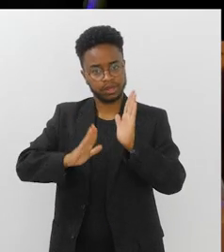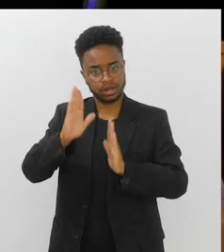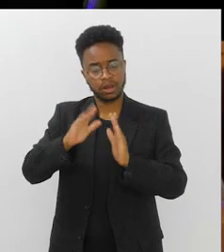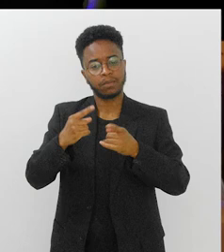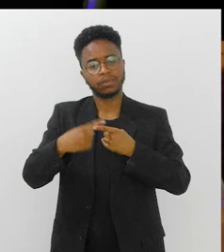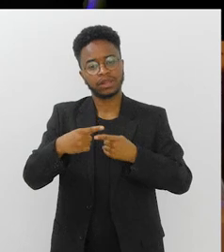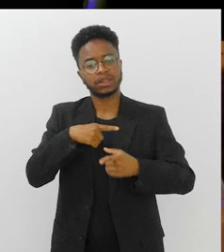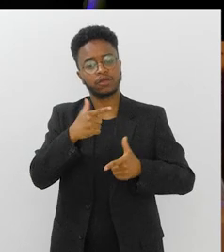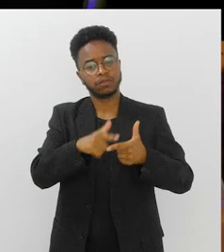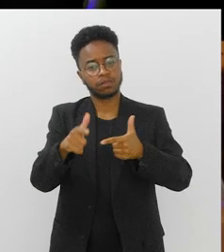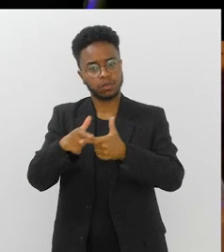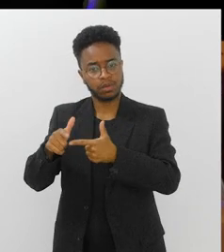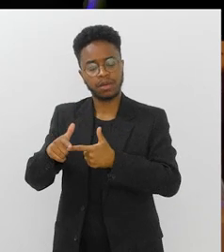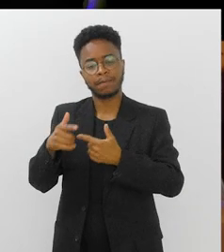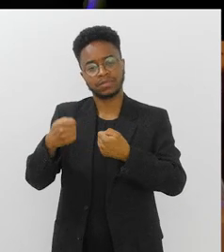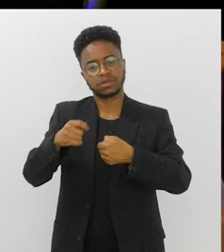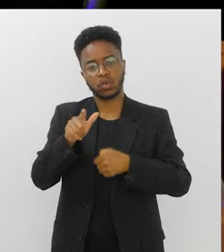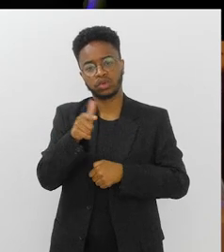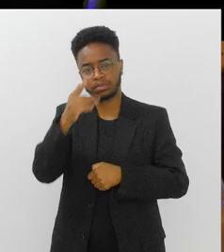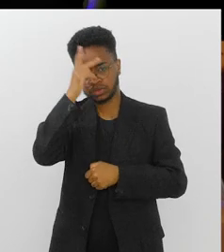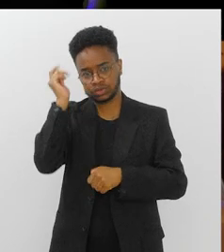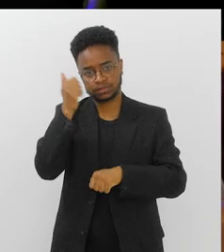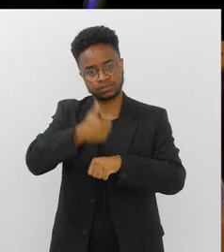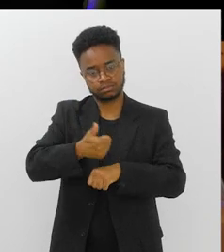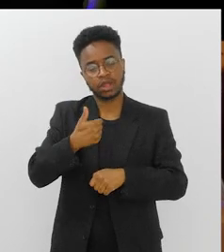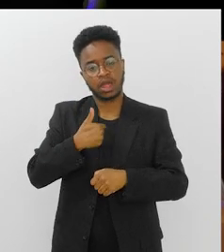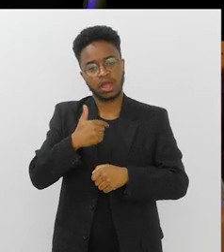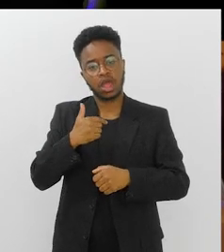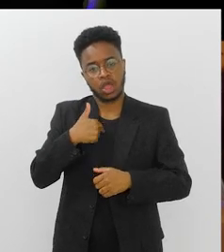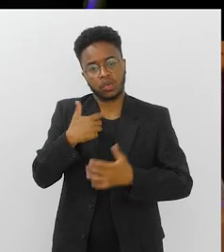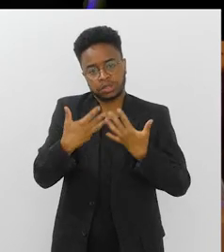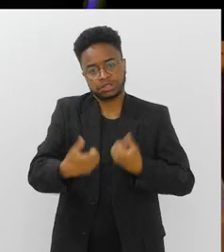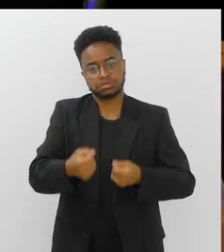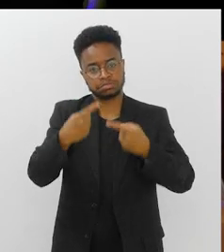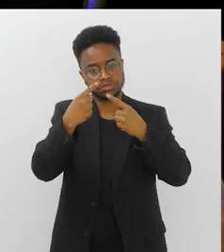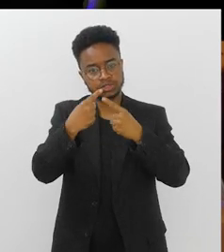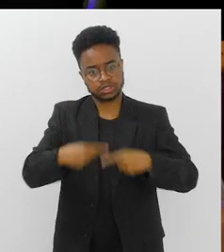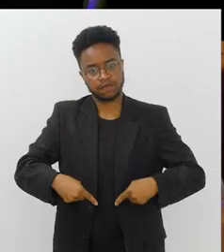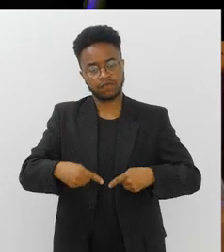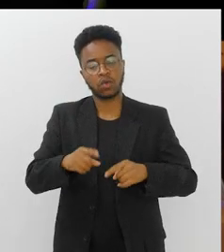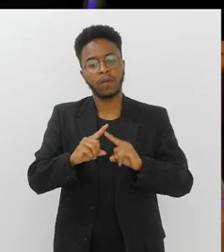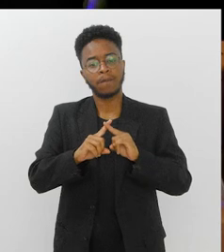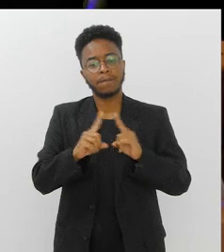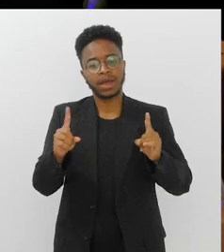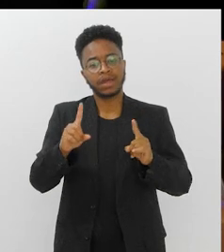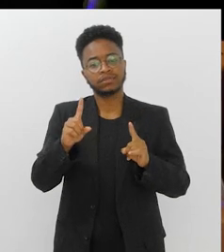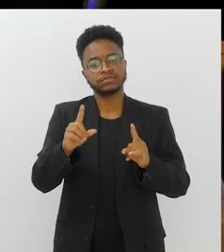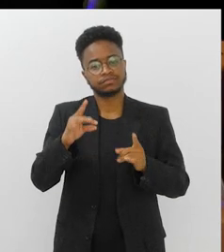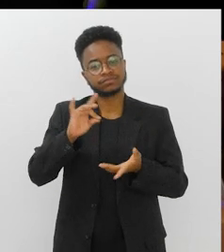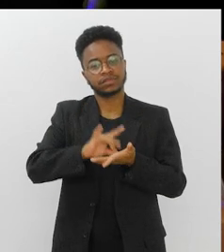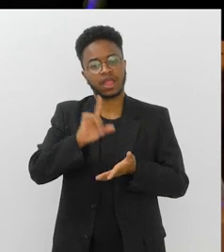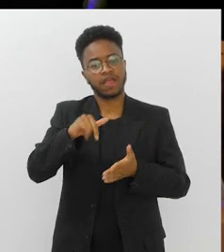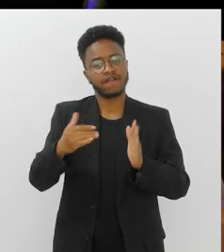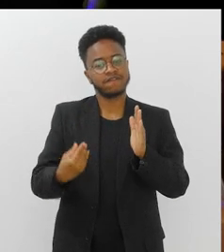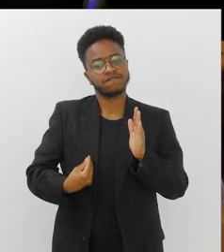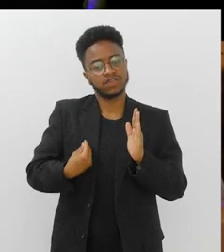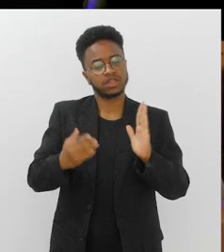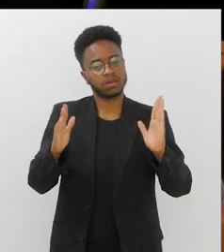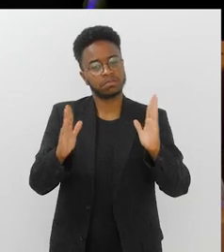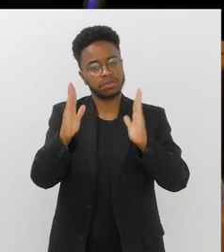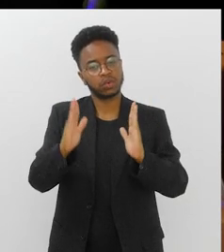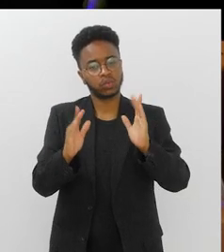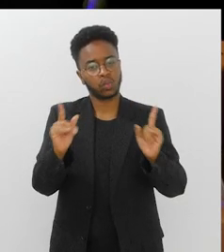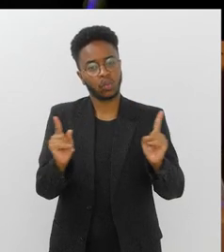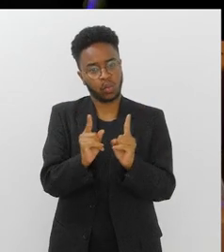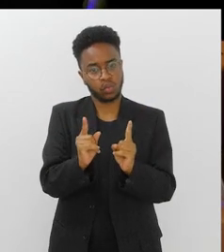na confederação precisava de alguém para assumir e eu aceitei o desafio mas mesmo assim eh é uma vida muito curta né uma vida de